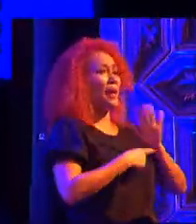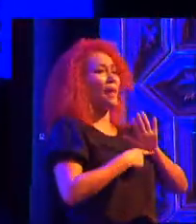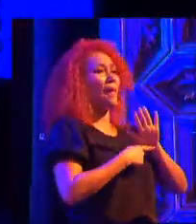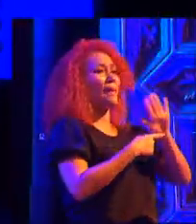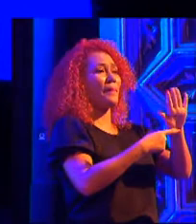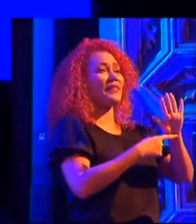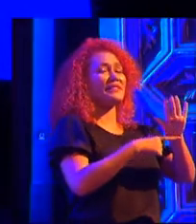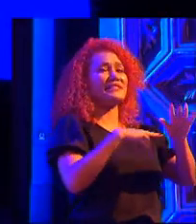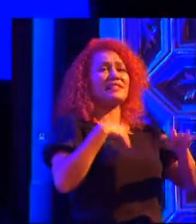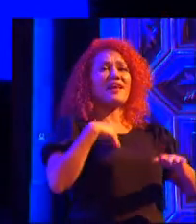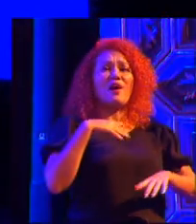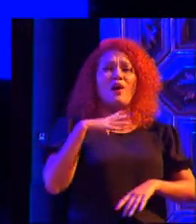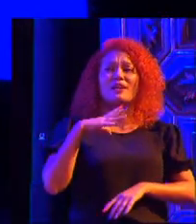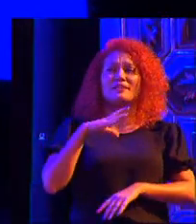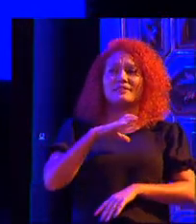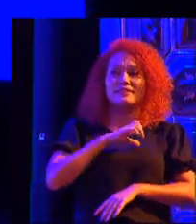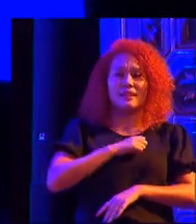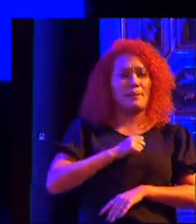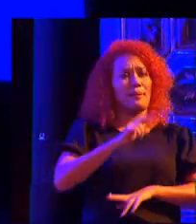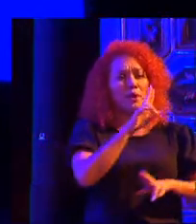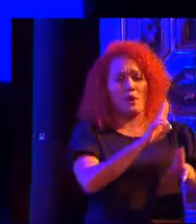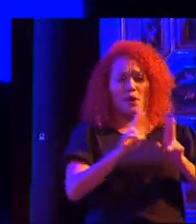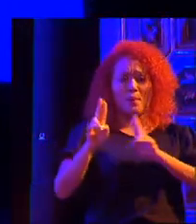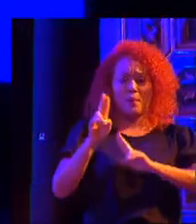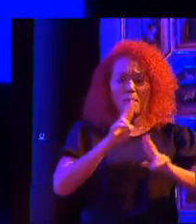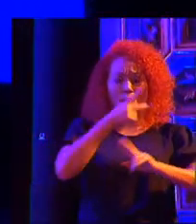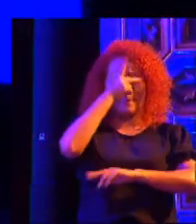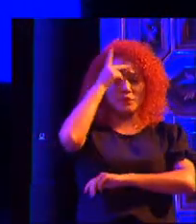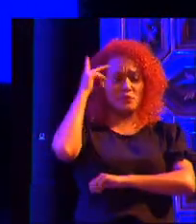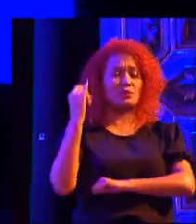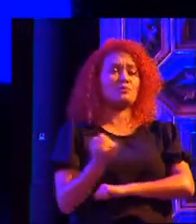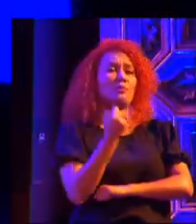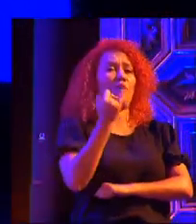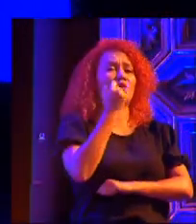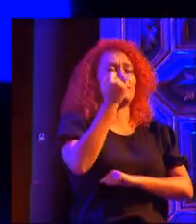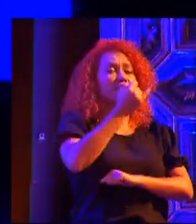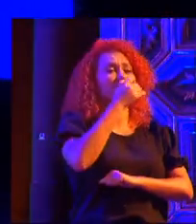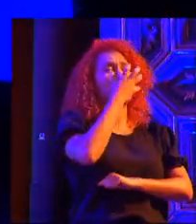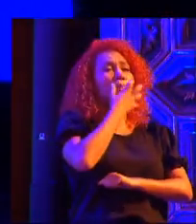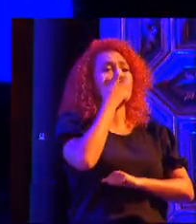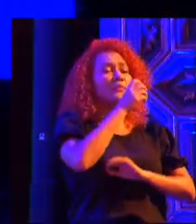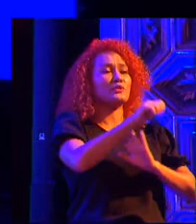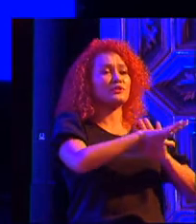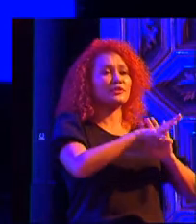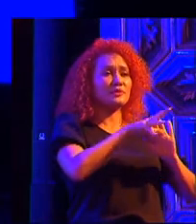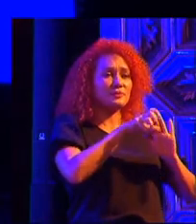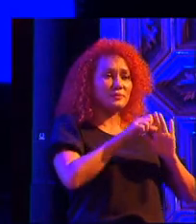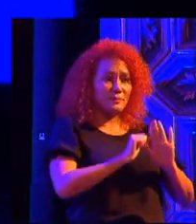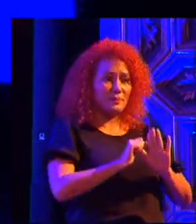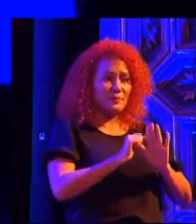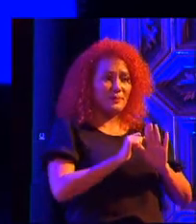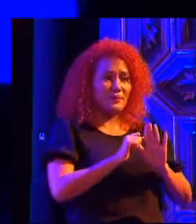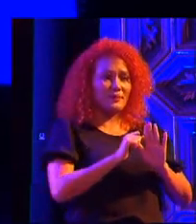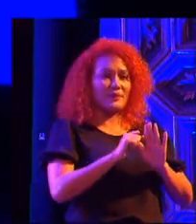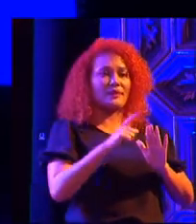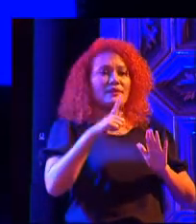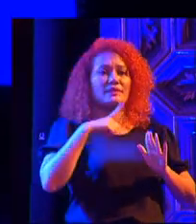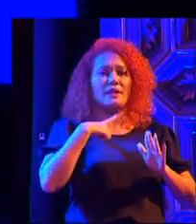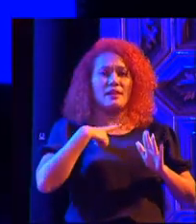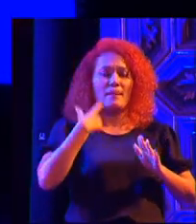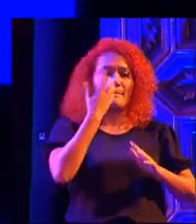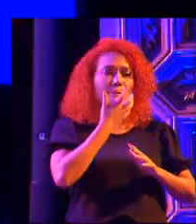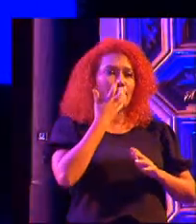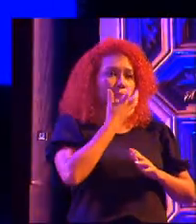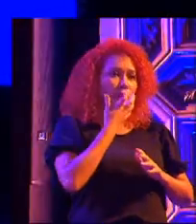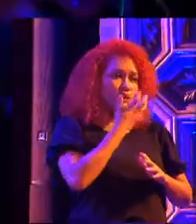que ecoa grandes nomes da música da Amazônia. A categoria instrumental.